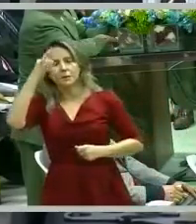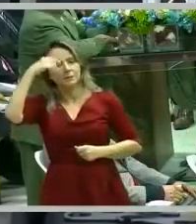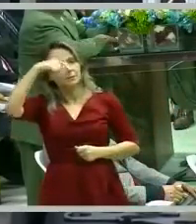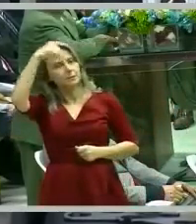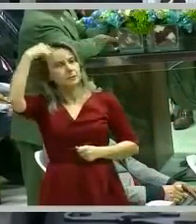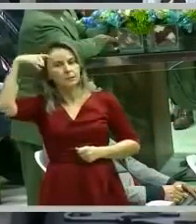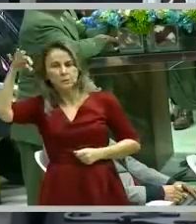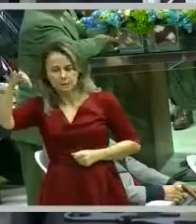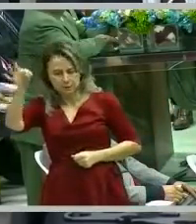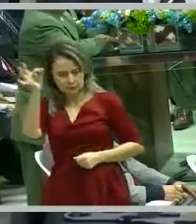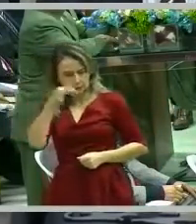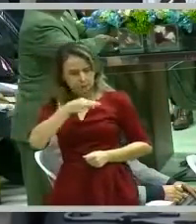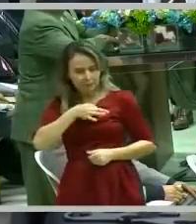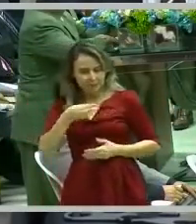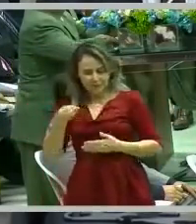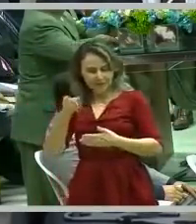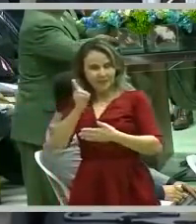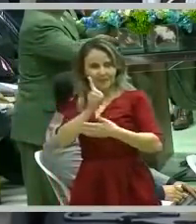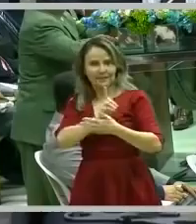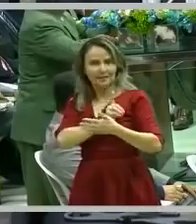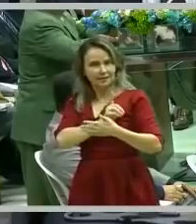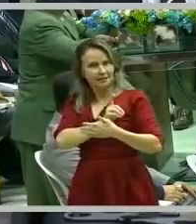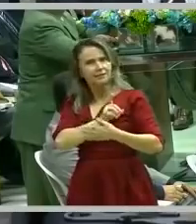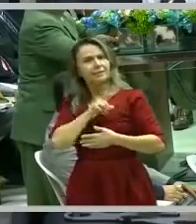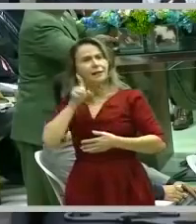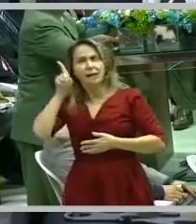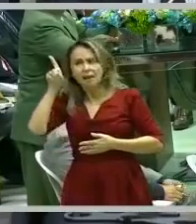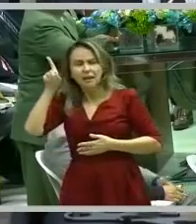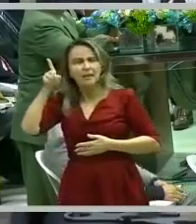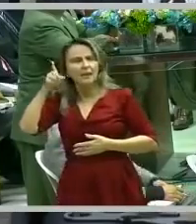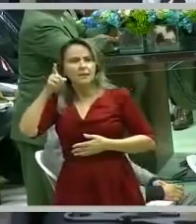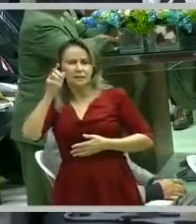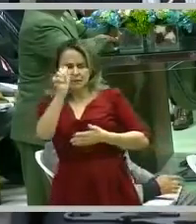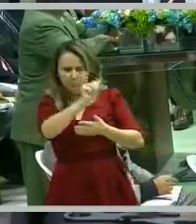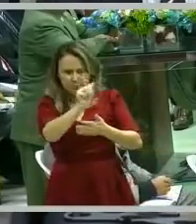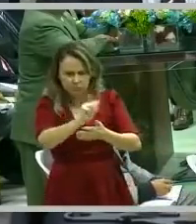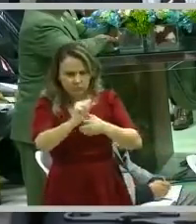você. Foi Ele quem lhe lavou. Foi Ele quem lhe vestiu.